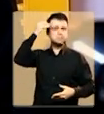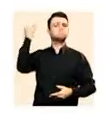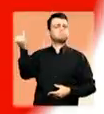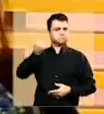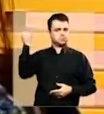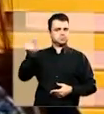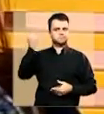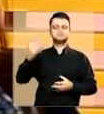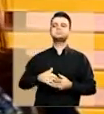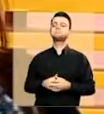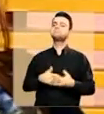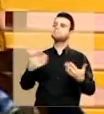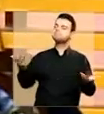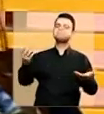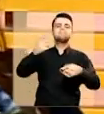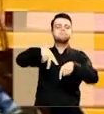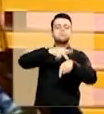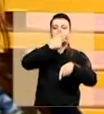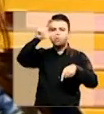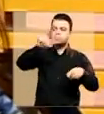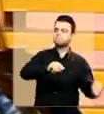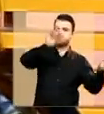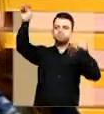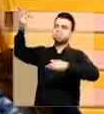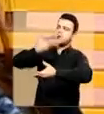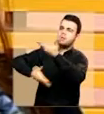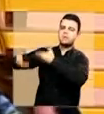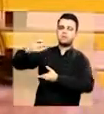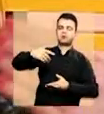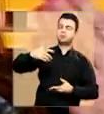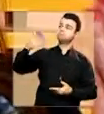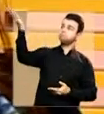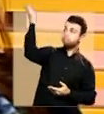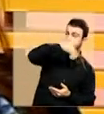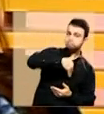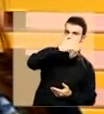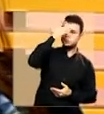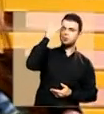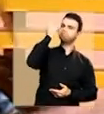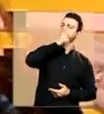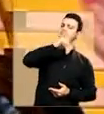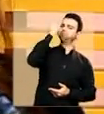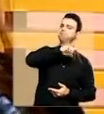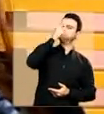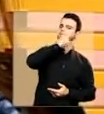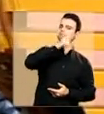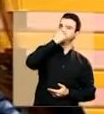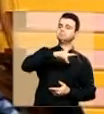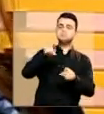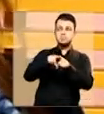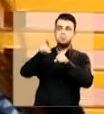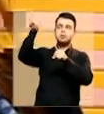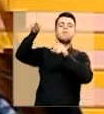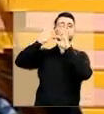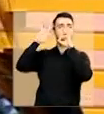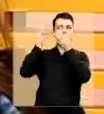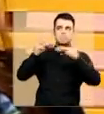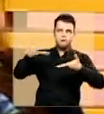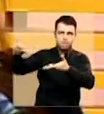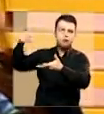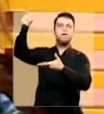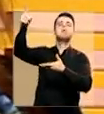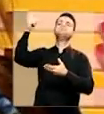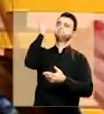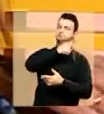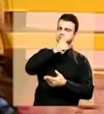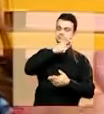valiosa. No intercâmbio, todo mundo ganha. Ganha o intercambiário que vai, as famílias que o recebem lá fora,